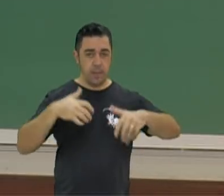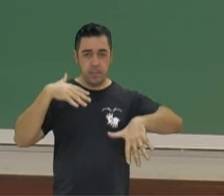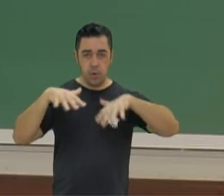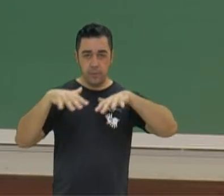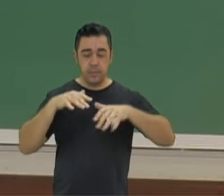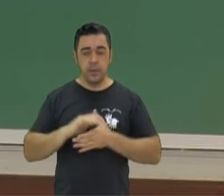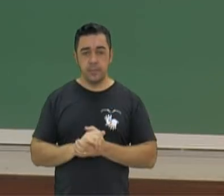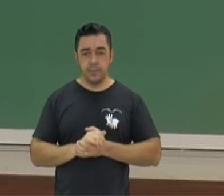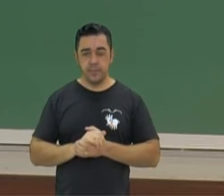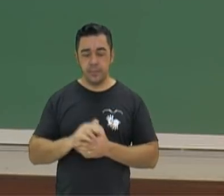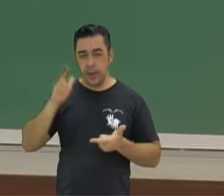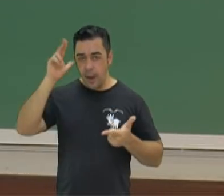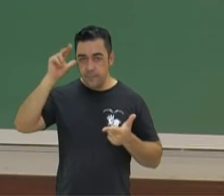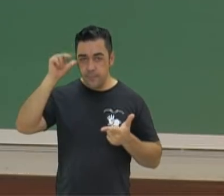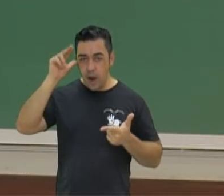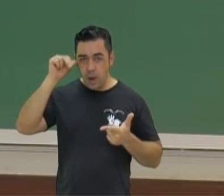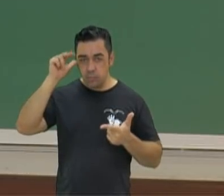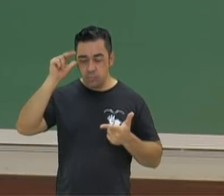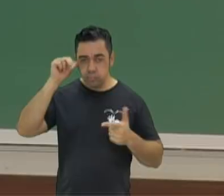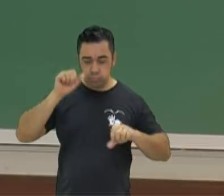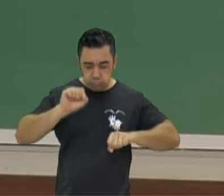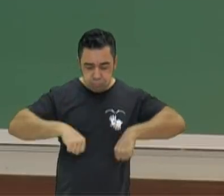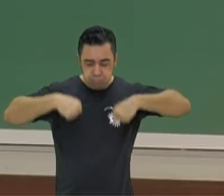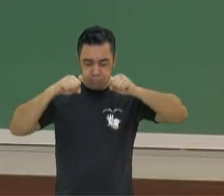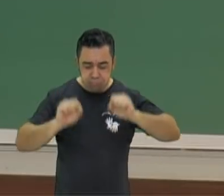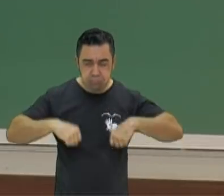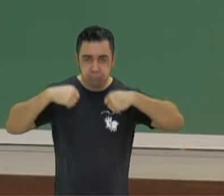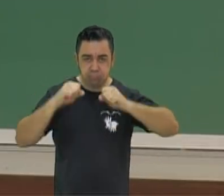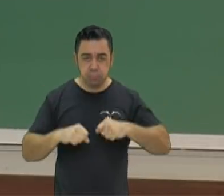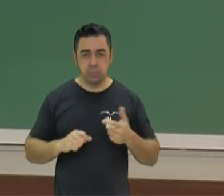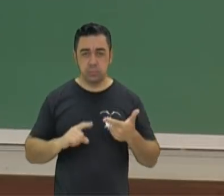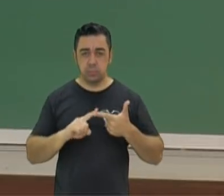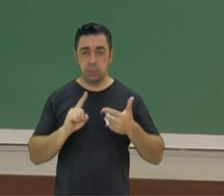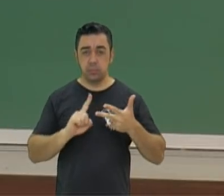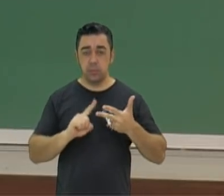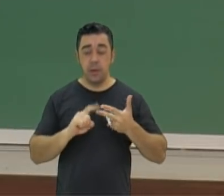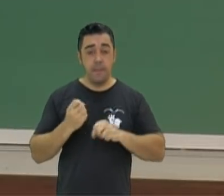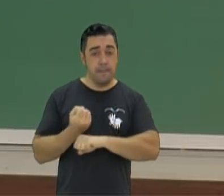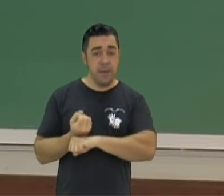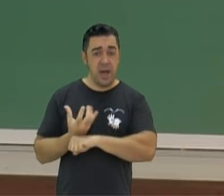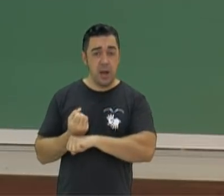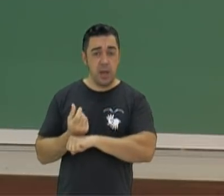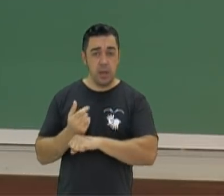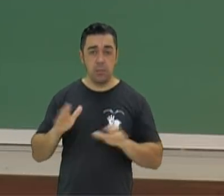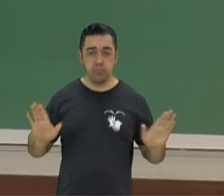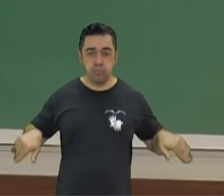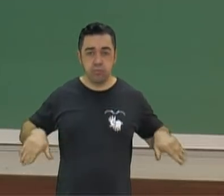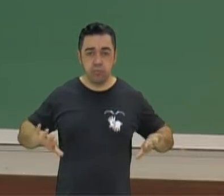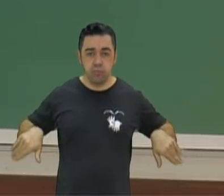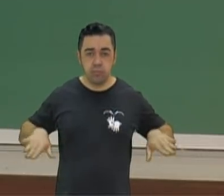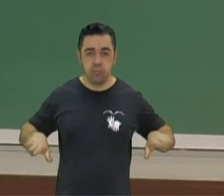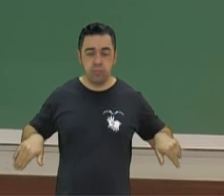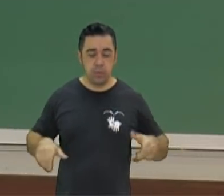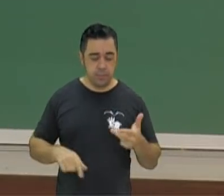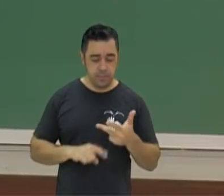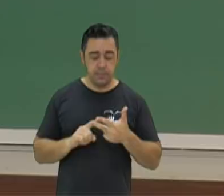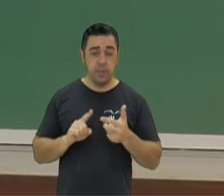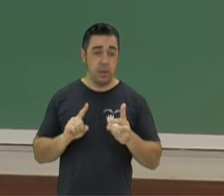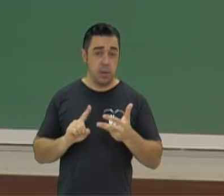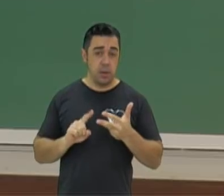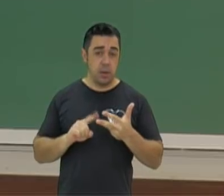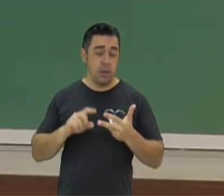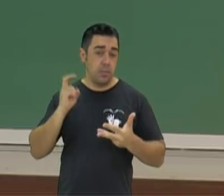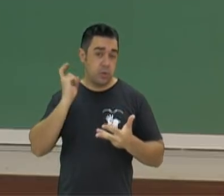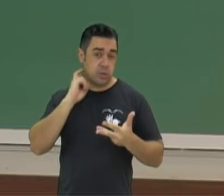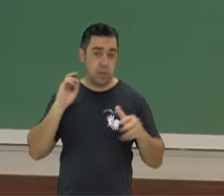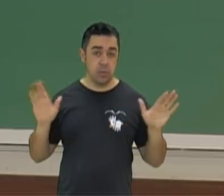aqui. Cavalo, né? Ele, as patas, anda com as patas no chão. Baleia, a nadadeira, para ajudar a nadar. Morcego, a asa